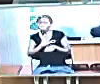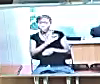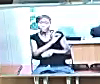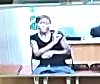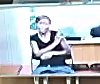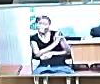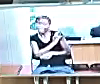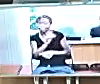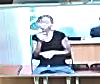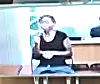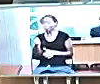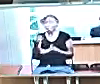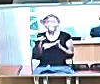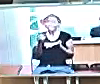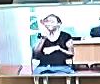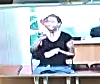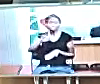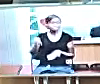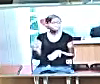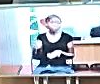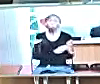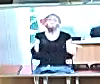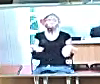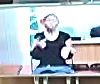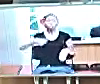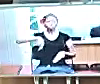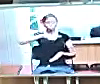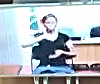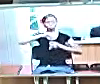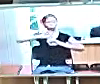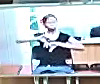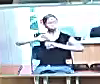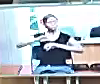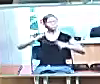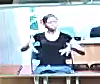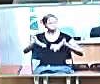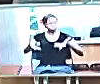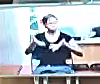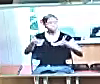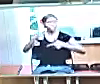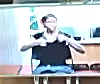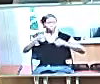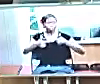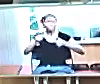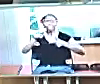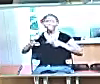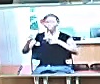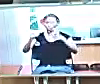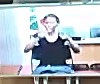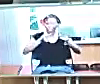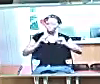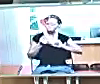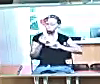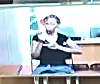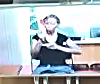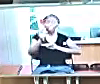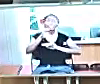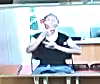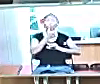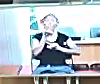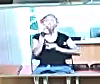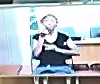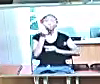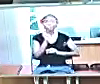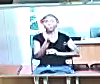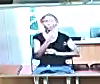com o trabalho das escolas sobre as agrícolas nos municípios efe localizadas em comunidades distantes os 2.300 alunos têm